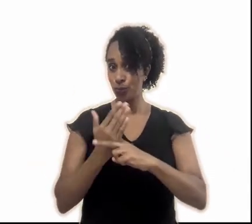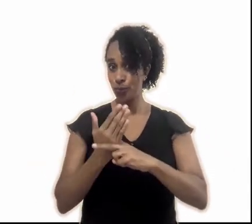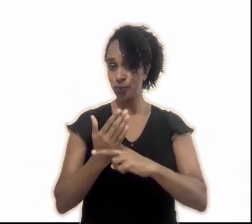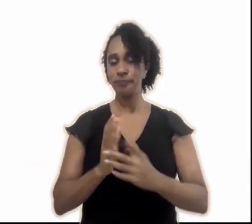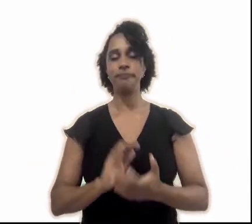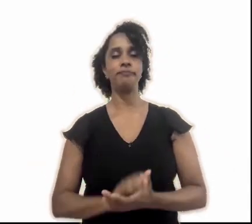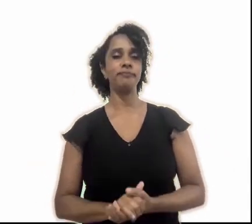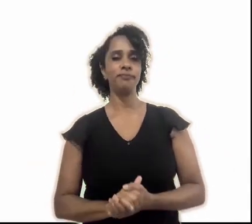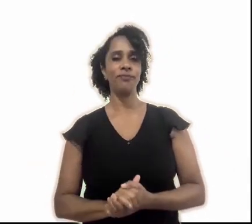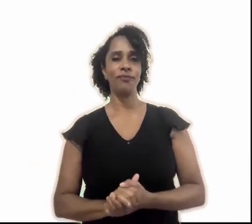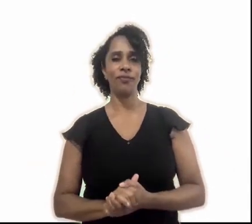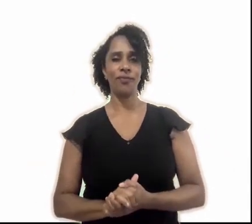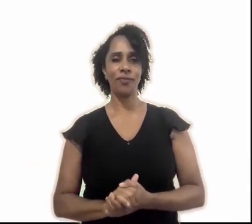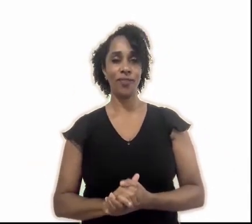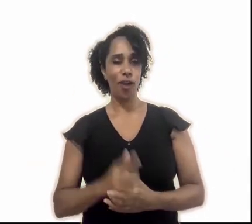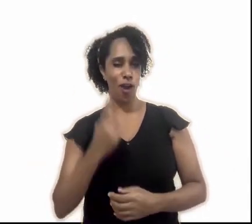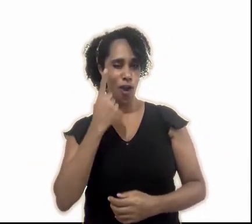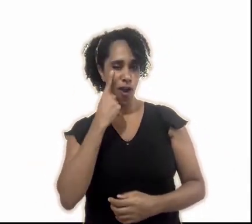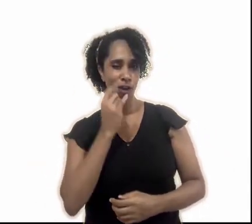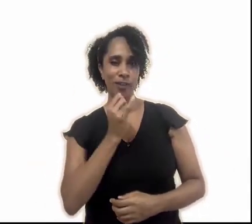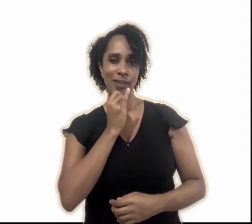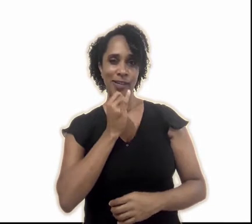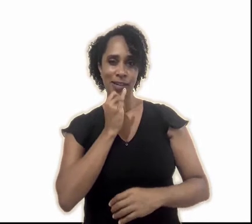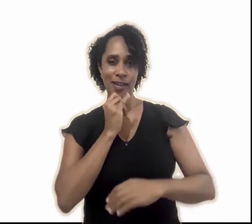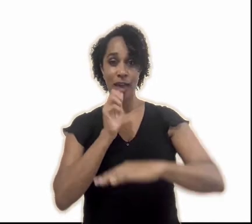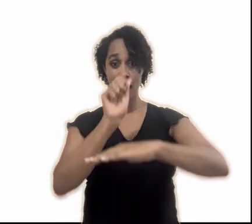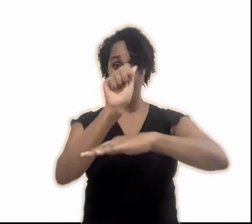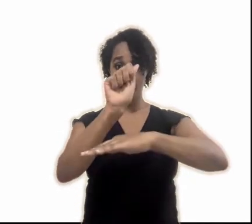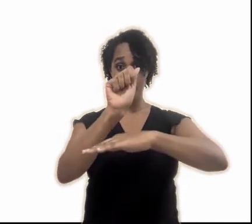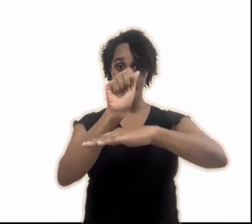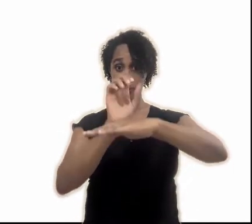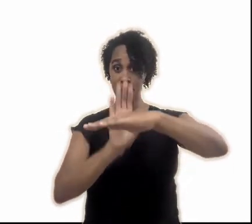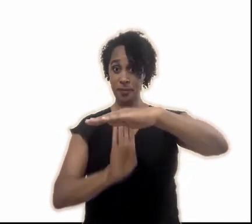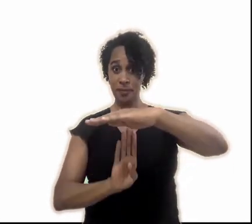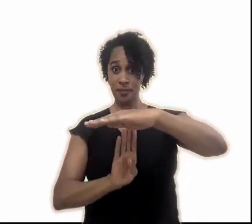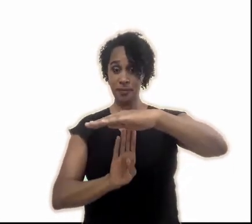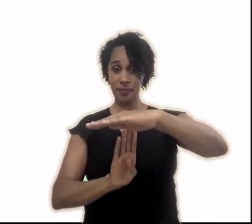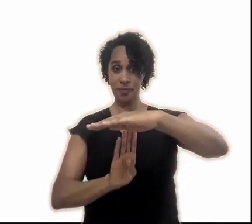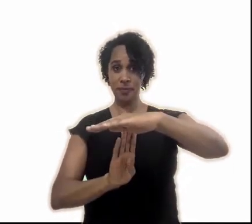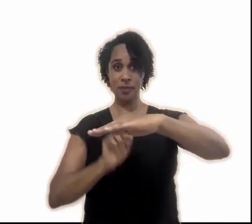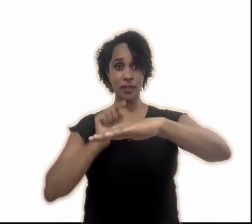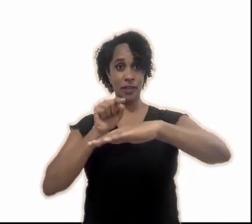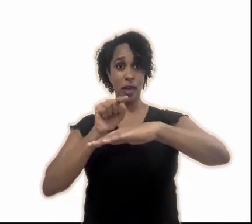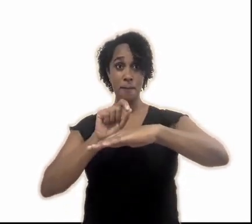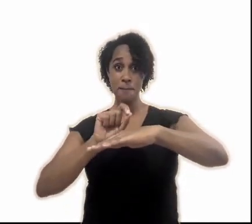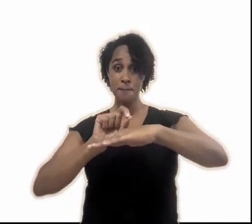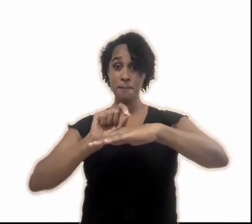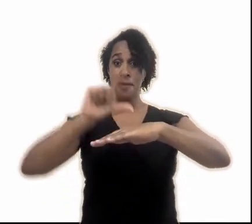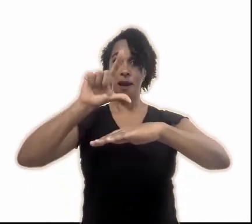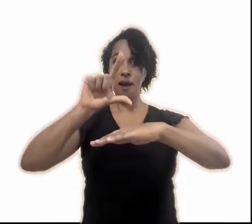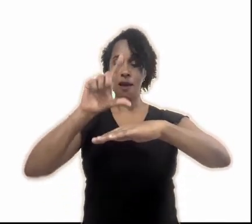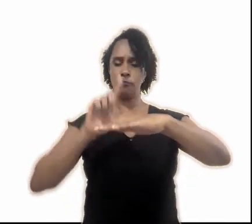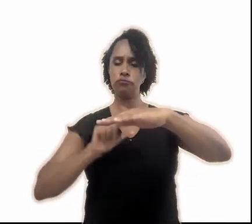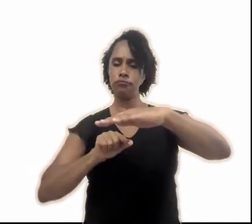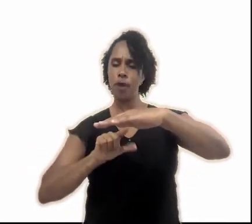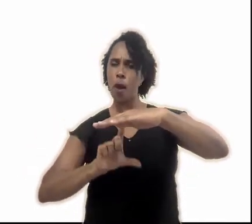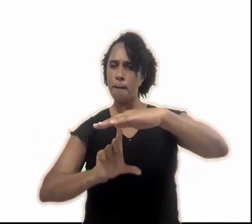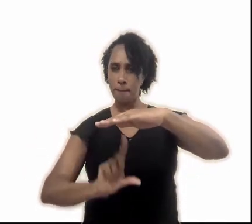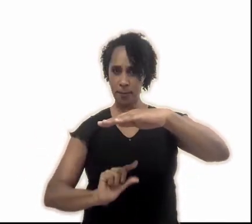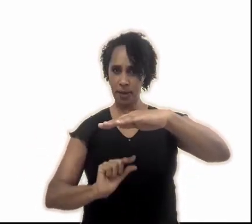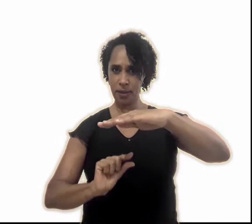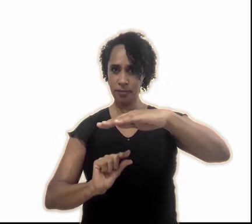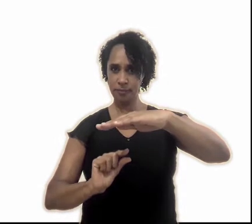A sobre B, onde o numerador A é maior do que o denominador B, o que caracteriza uma fração imprópria. Muito bem,